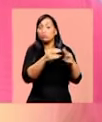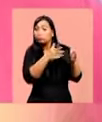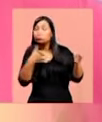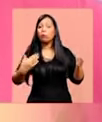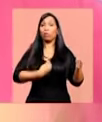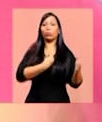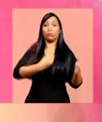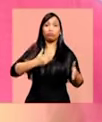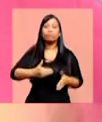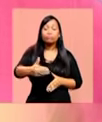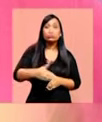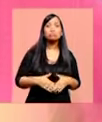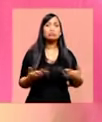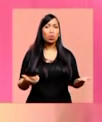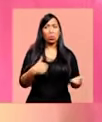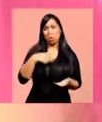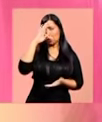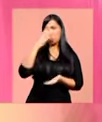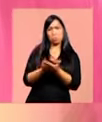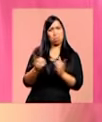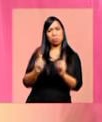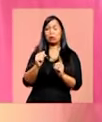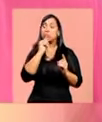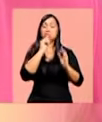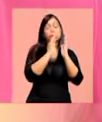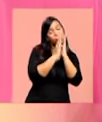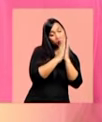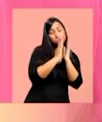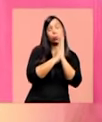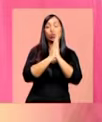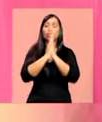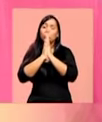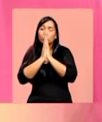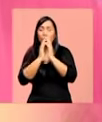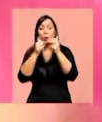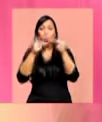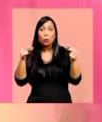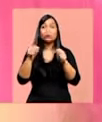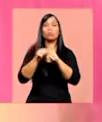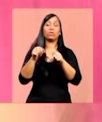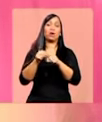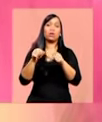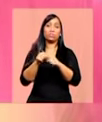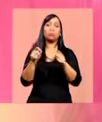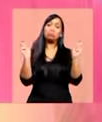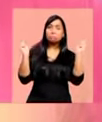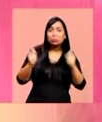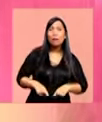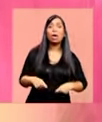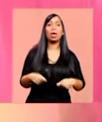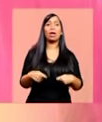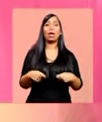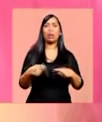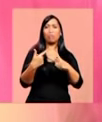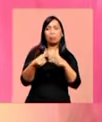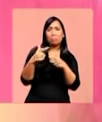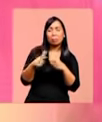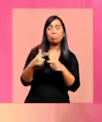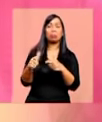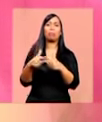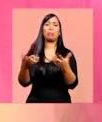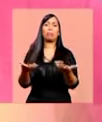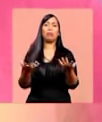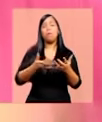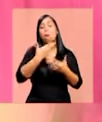nesse processo que eu vivo a minha vida. Eu não acredito que rezando, orando ou fazendo qualquer outro tipo de coisa, você possa manipular